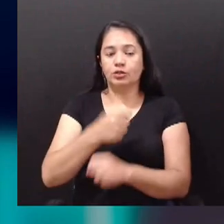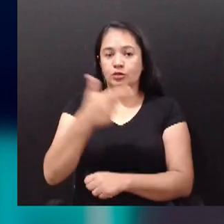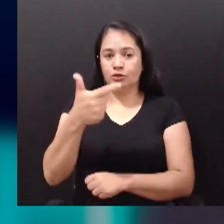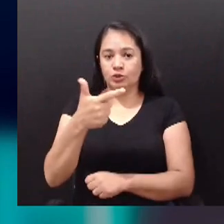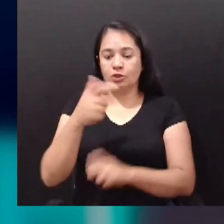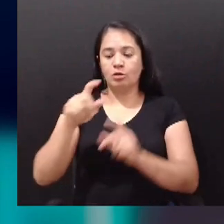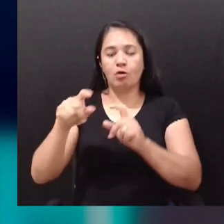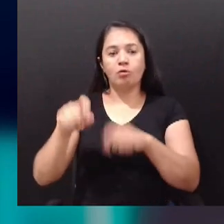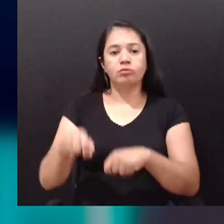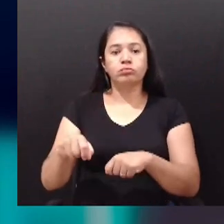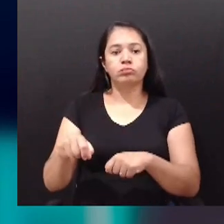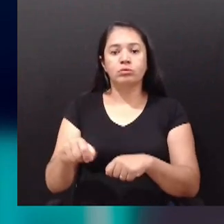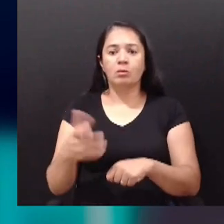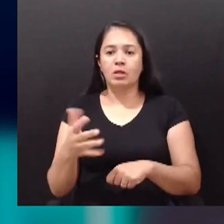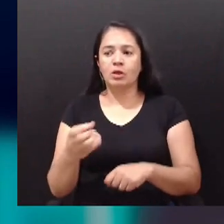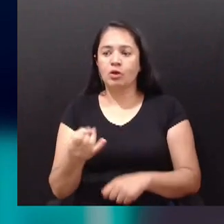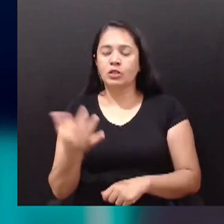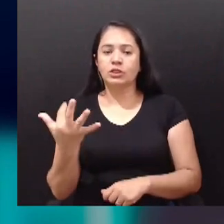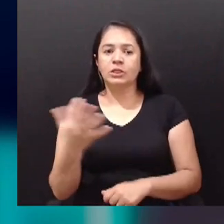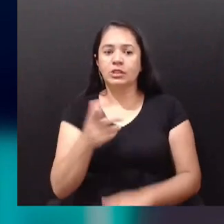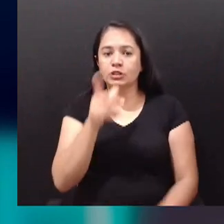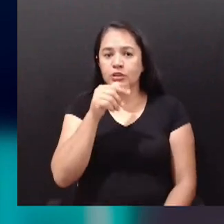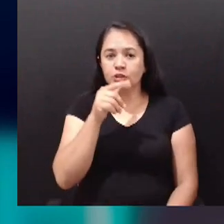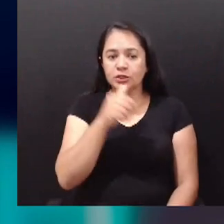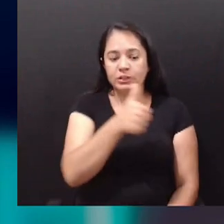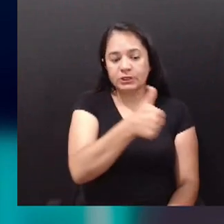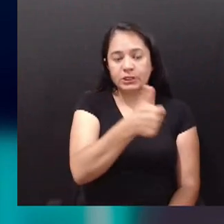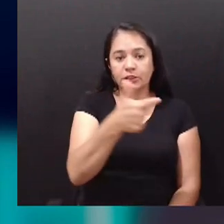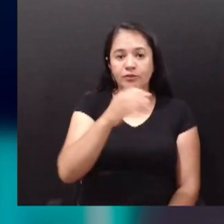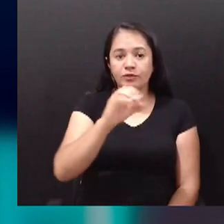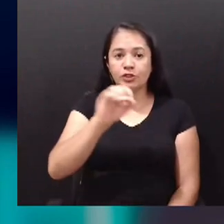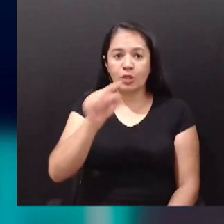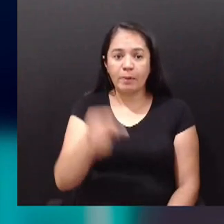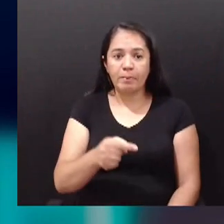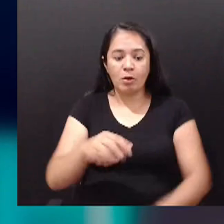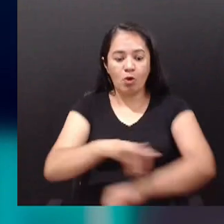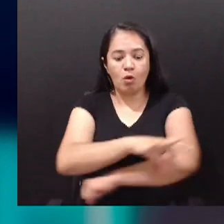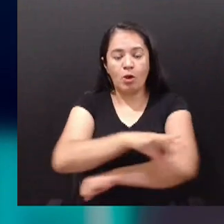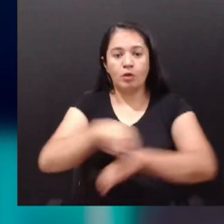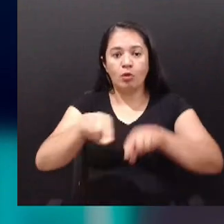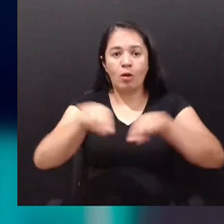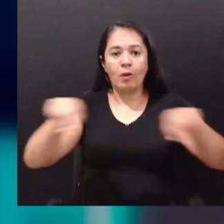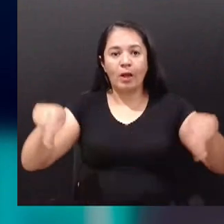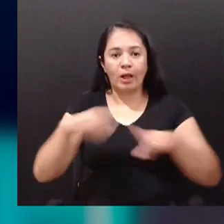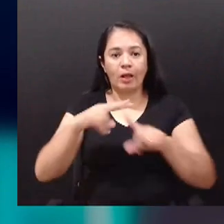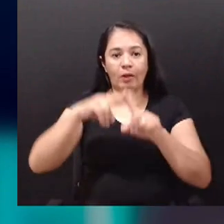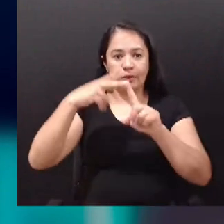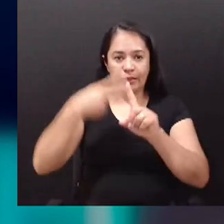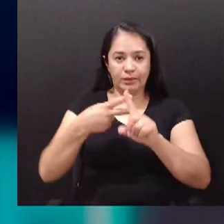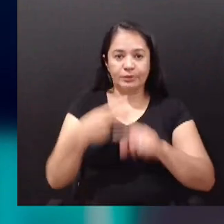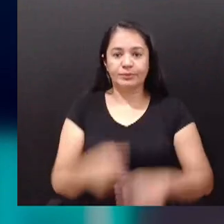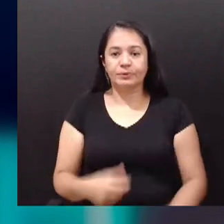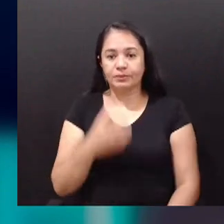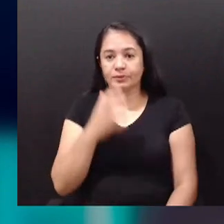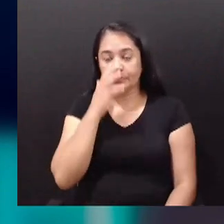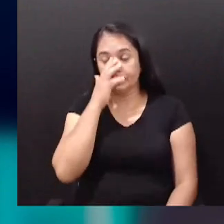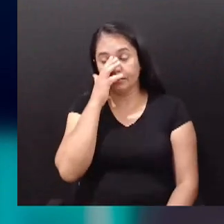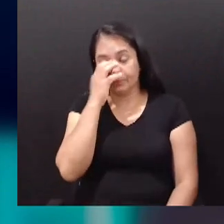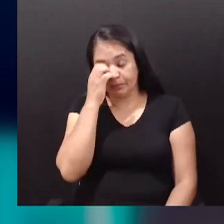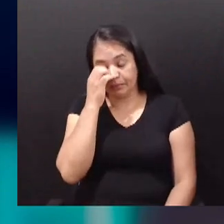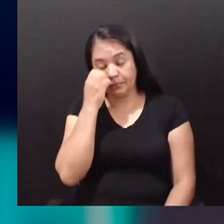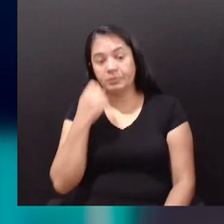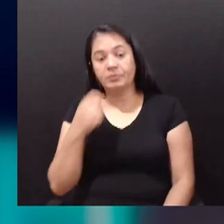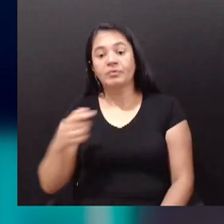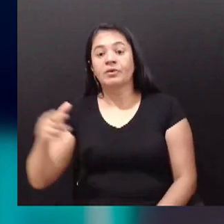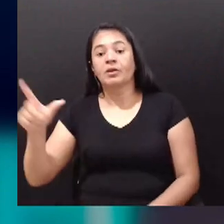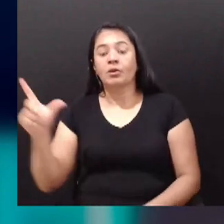reserva para a água de 120 mil metros cúbicos. O outro reservatório que está sendo construído é o